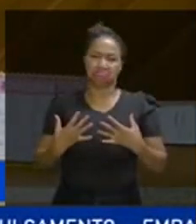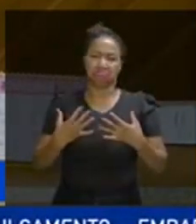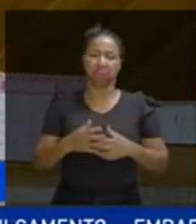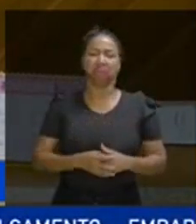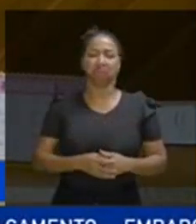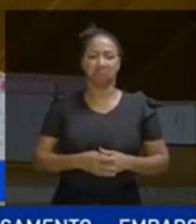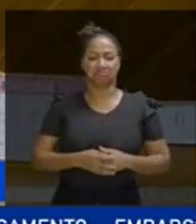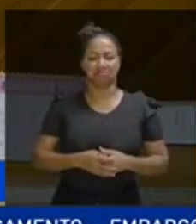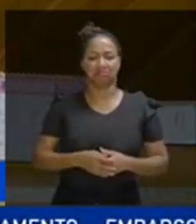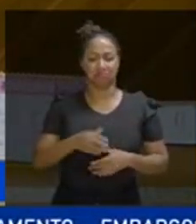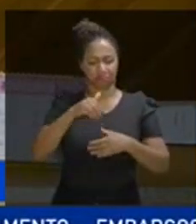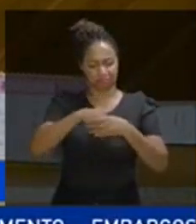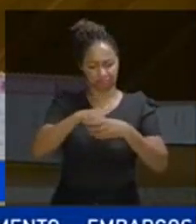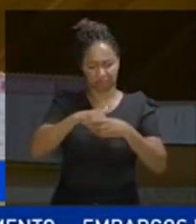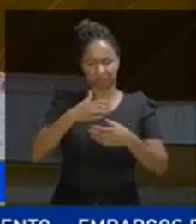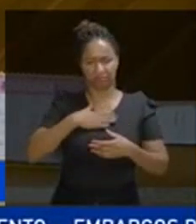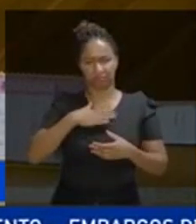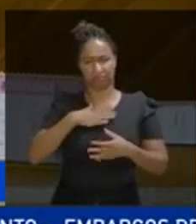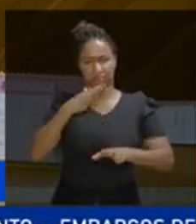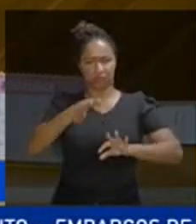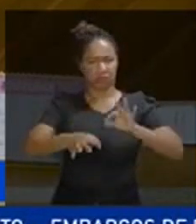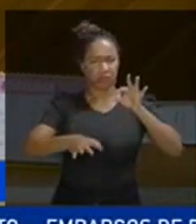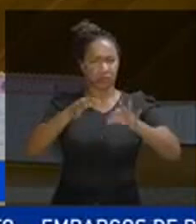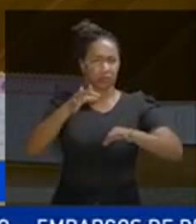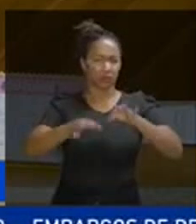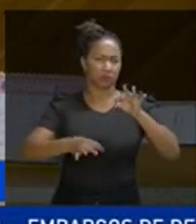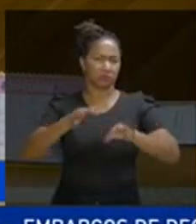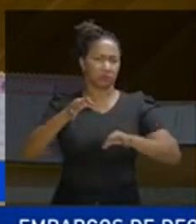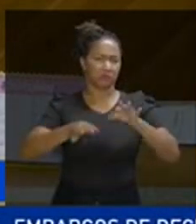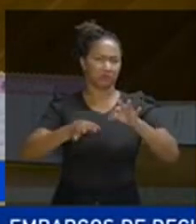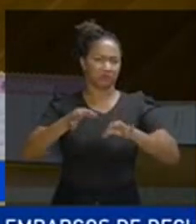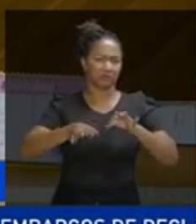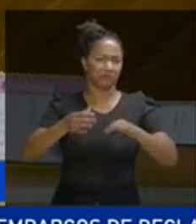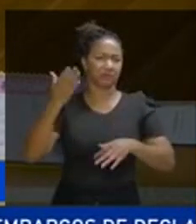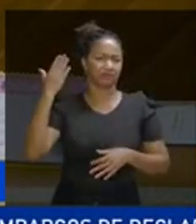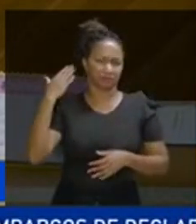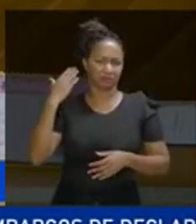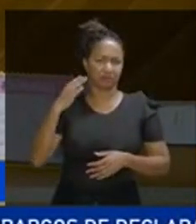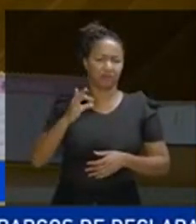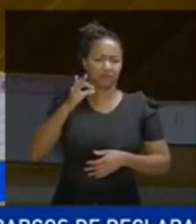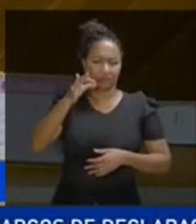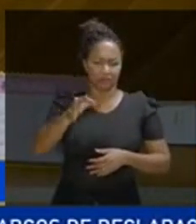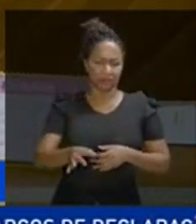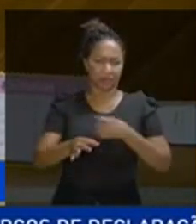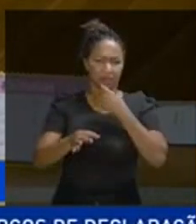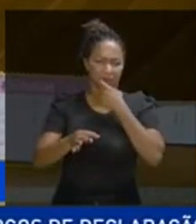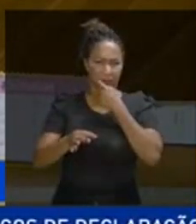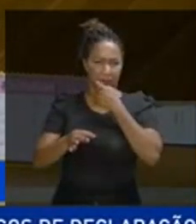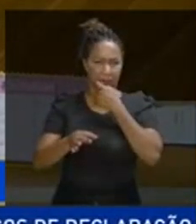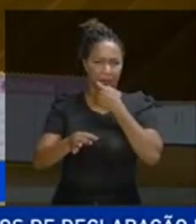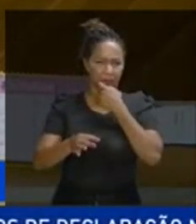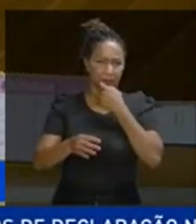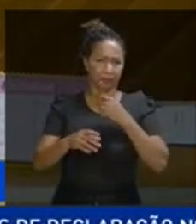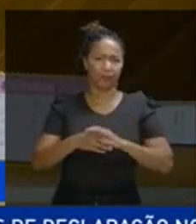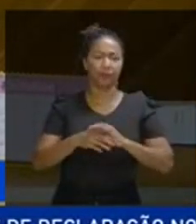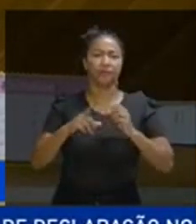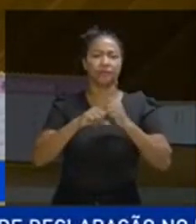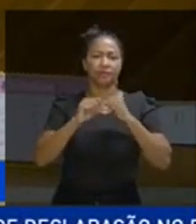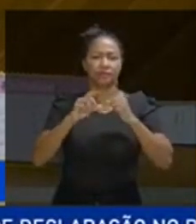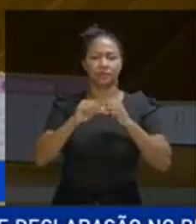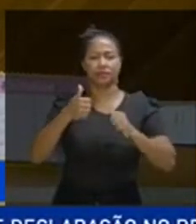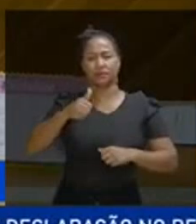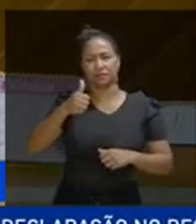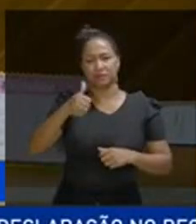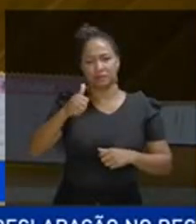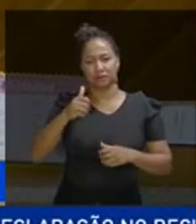que o julgado aplicou corretamente o disposto no artigo